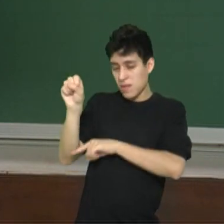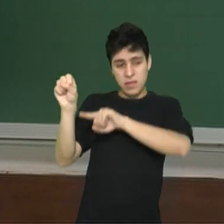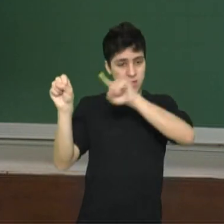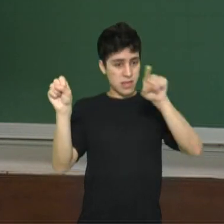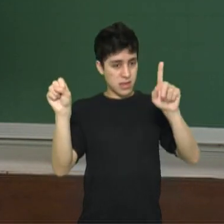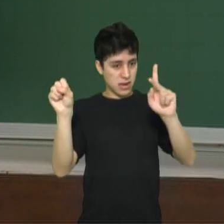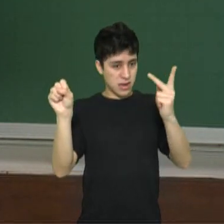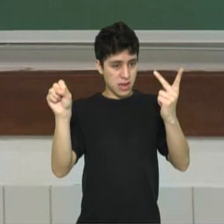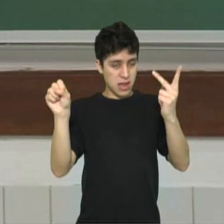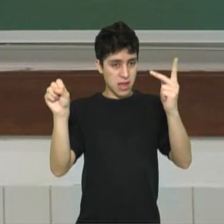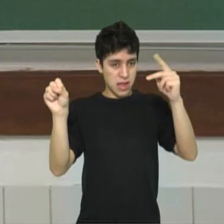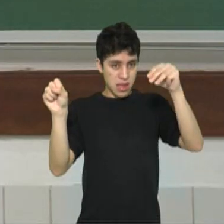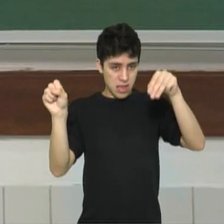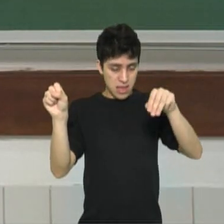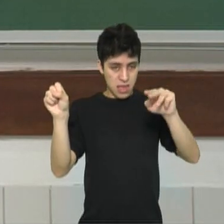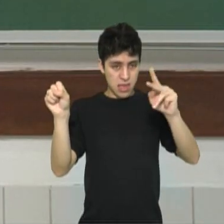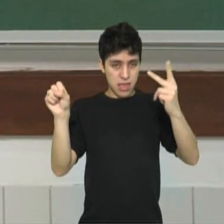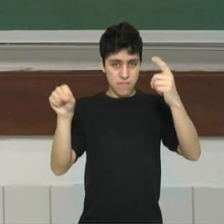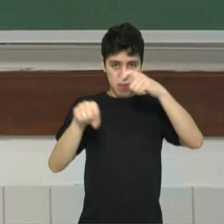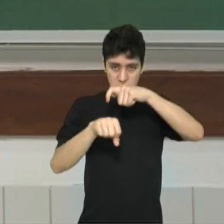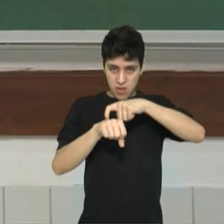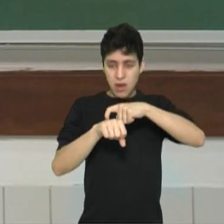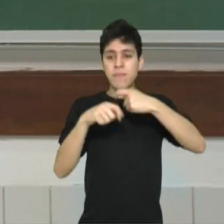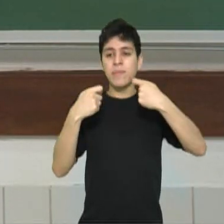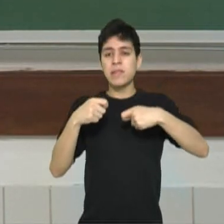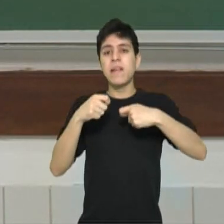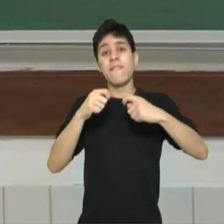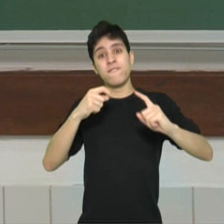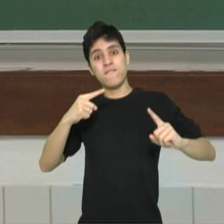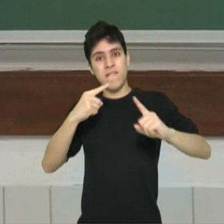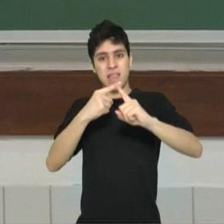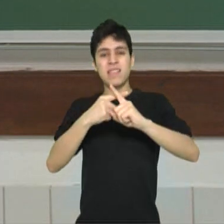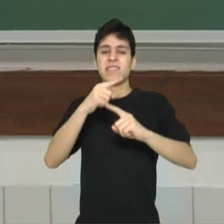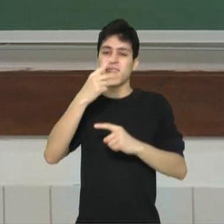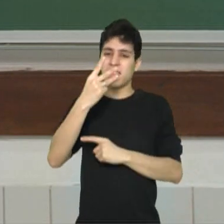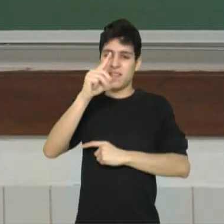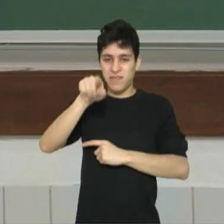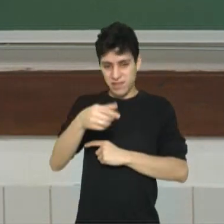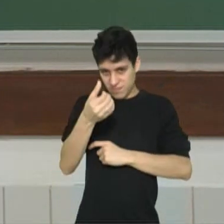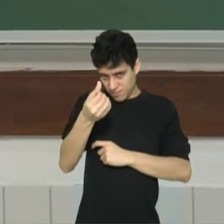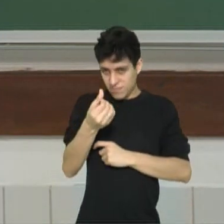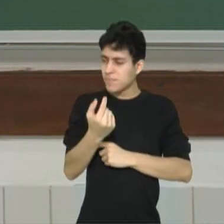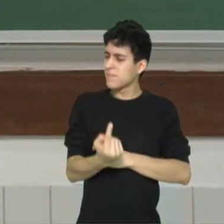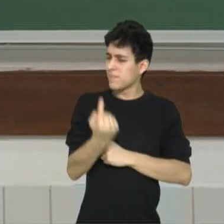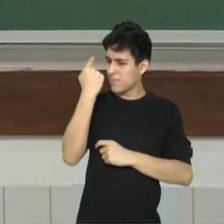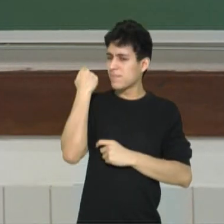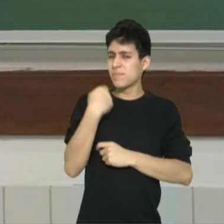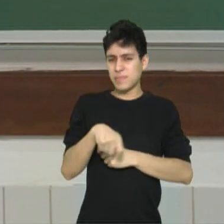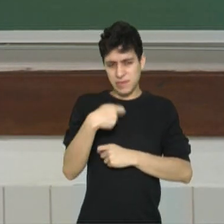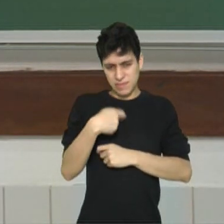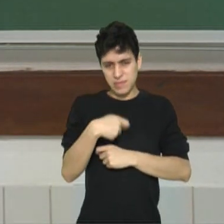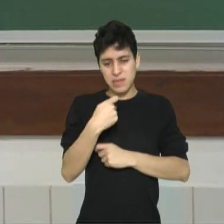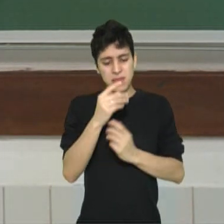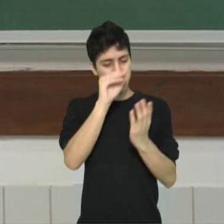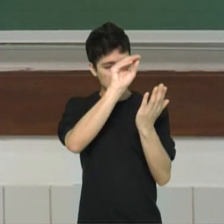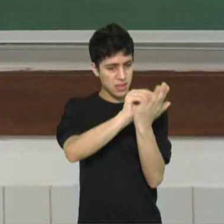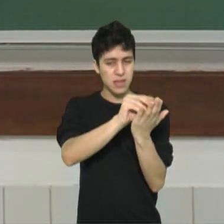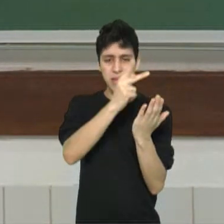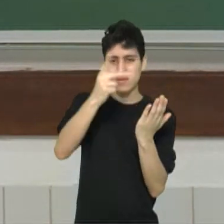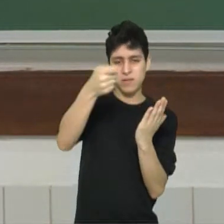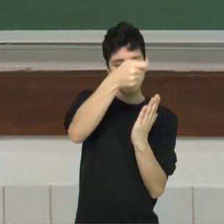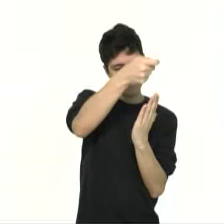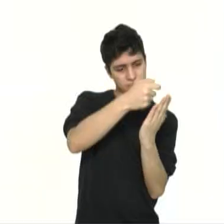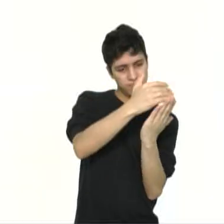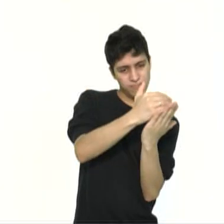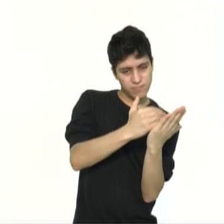hora, a gente multiplica por 3,6, tá? Então, isso aqui também tem que constar no seu